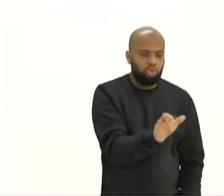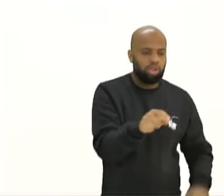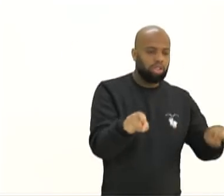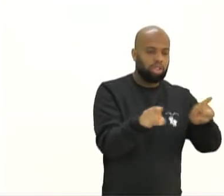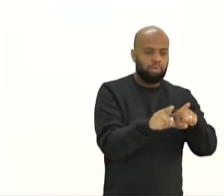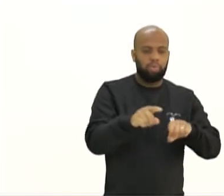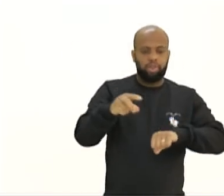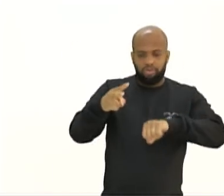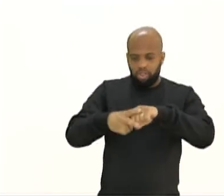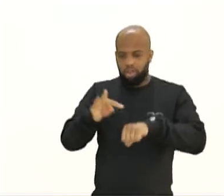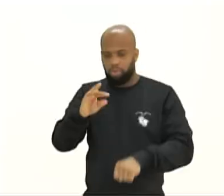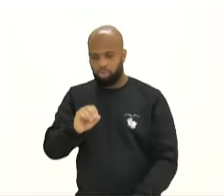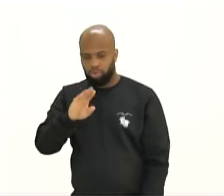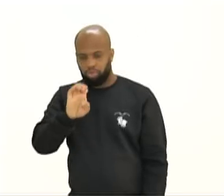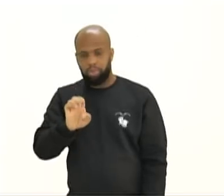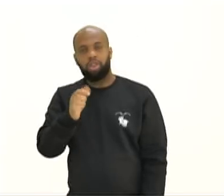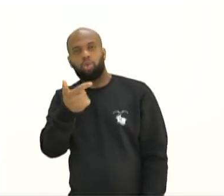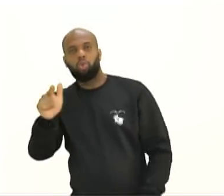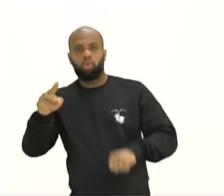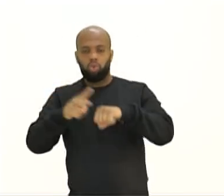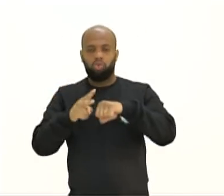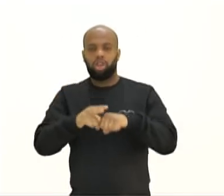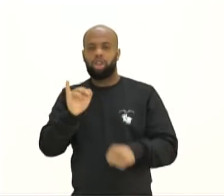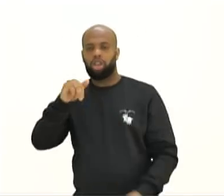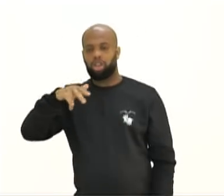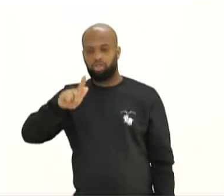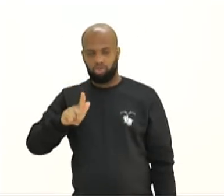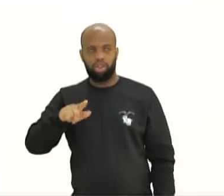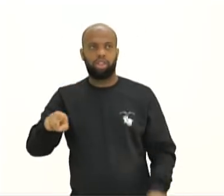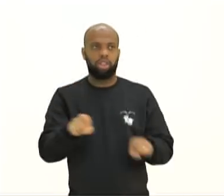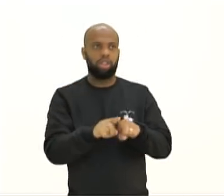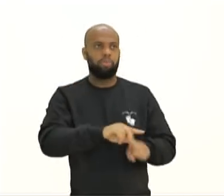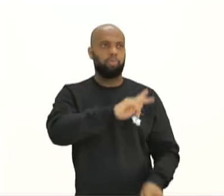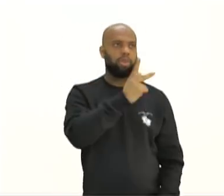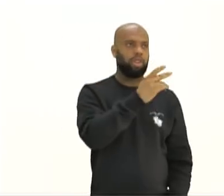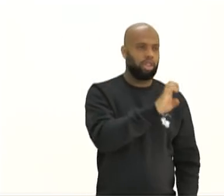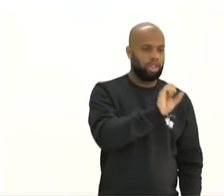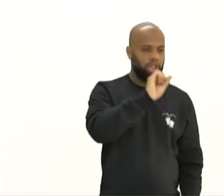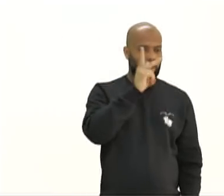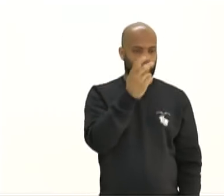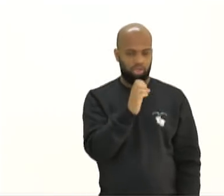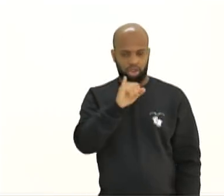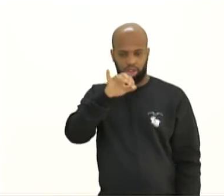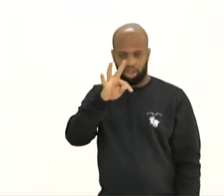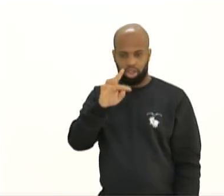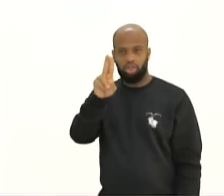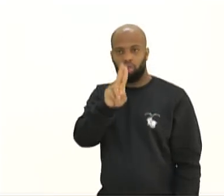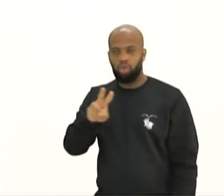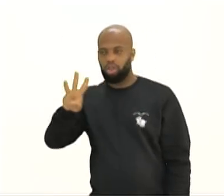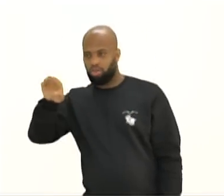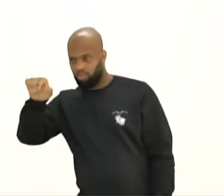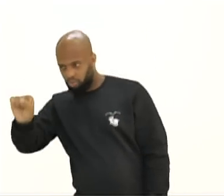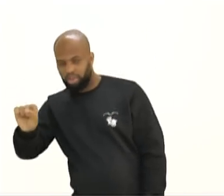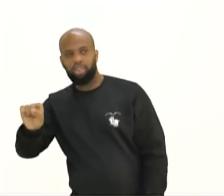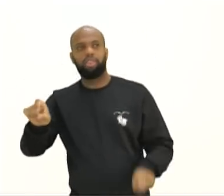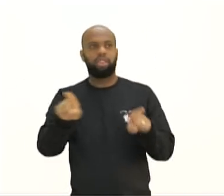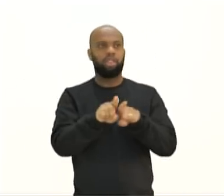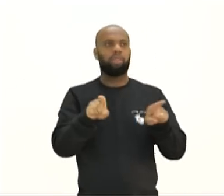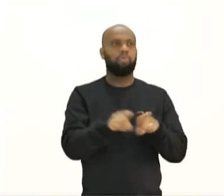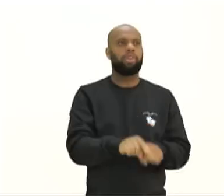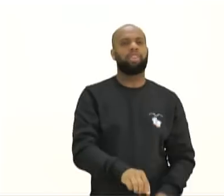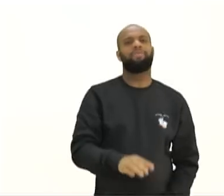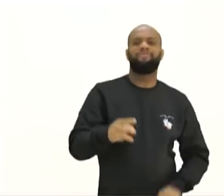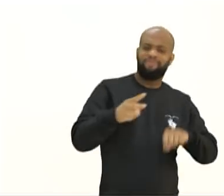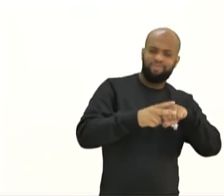um próximo verbo com ing. O he, o she, o it vão usar was. mais o verbo com ing. Então, ó, o verbo com ing ele vai ficar